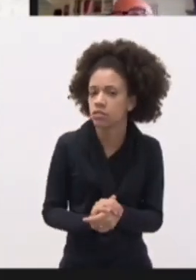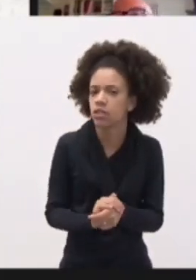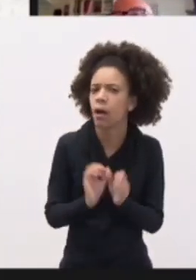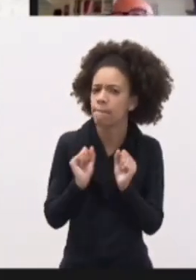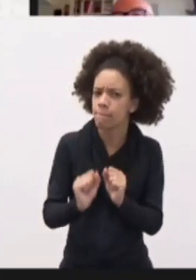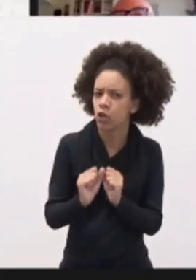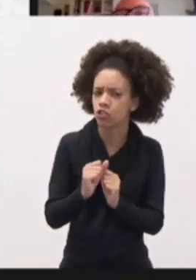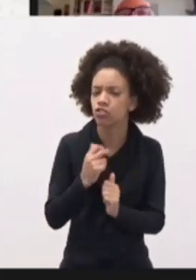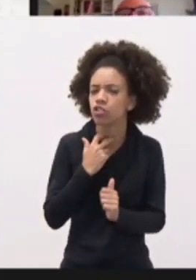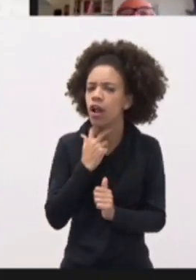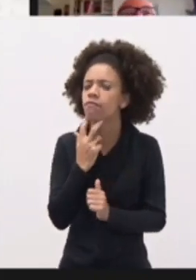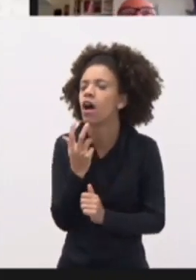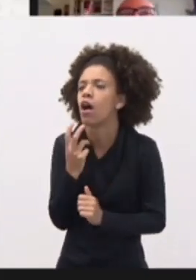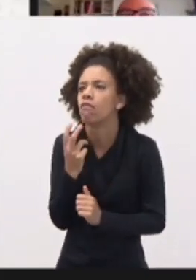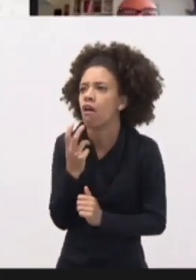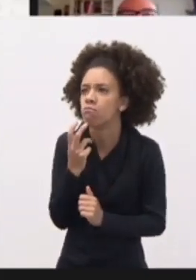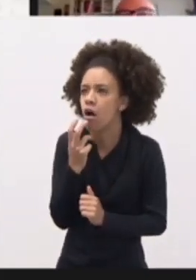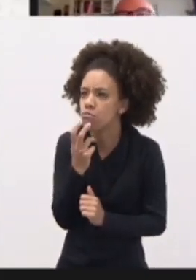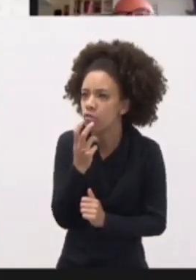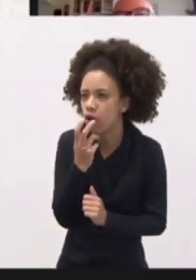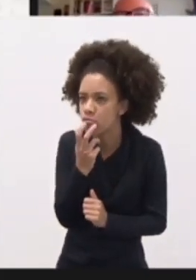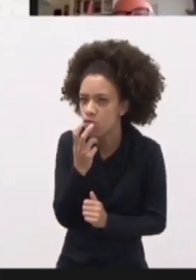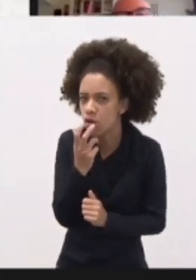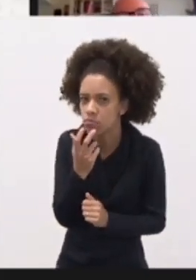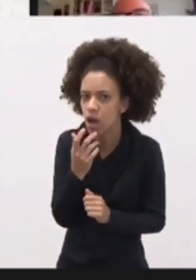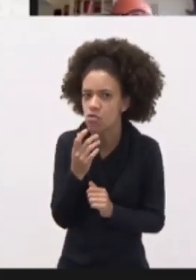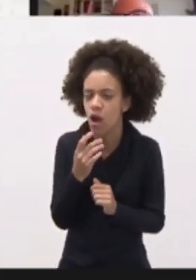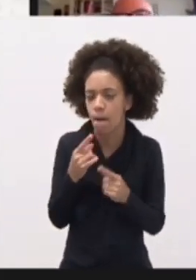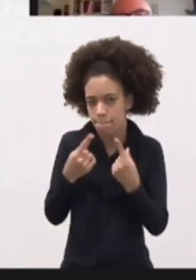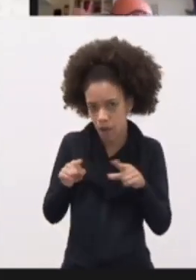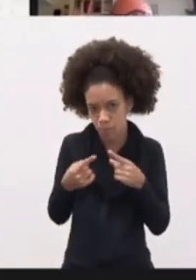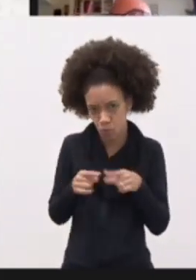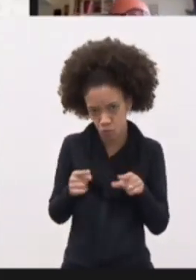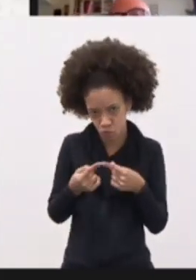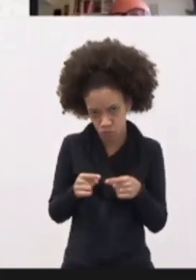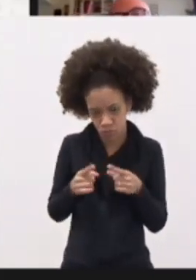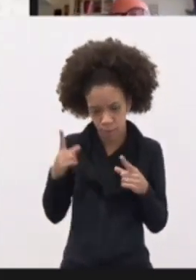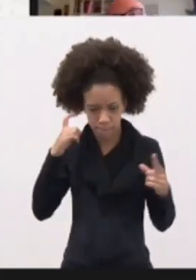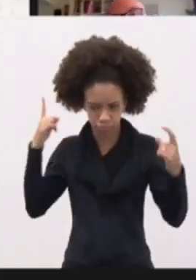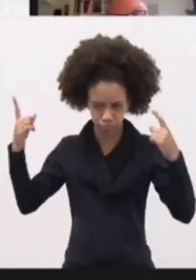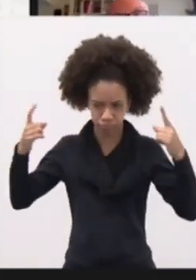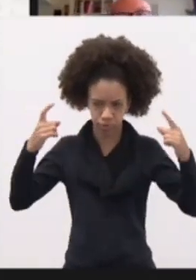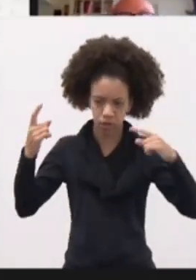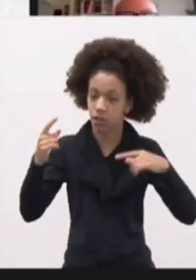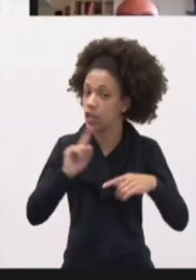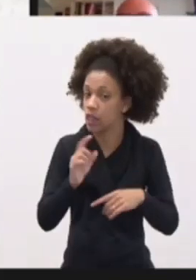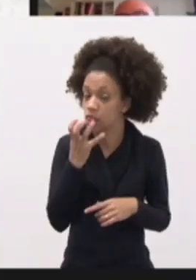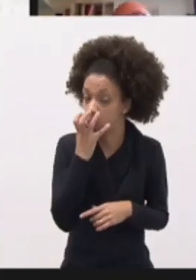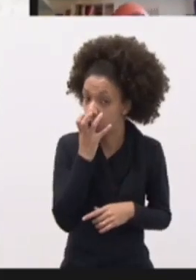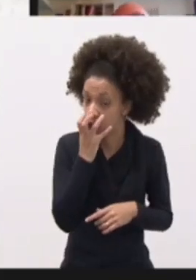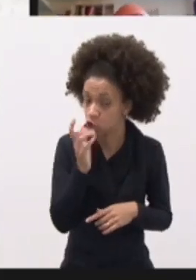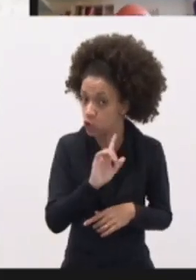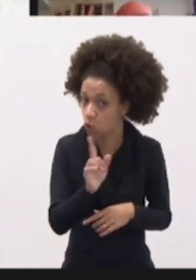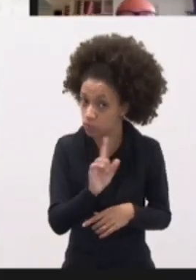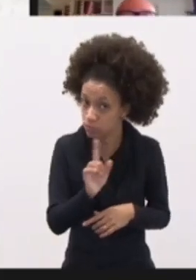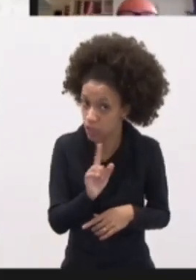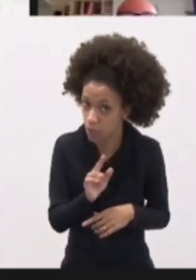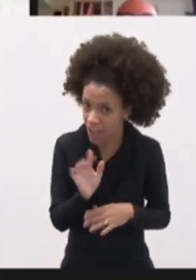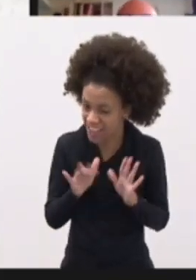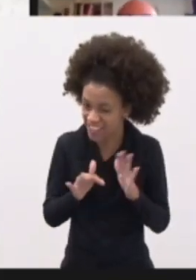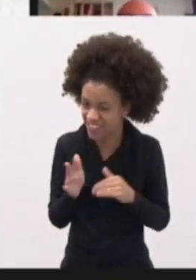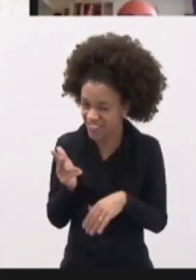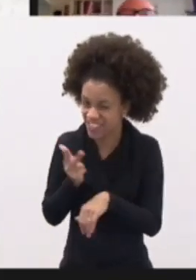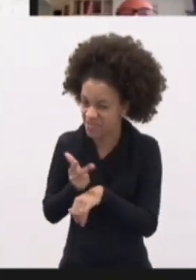sua voz, colocar uma música de fundo, né? Se quiser colocar uns outros barulhinhos, tal, só não põe o cachorro que nem eu faço às vezes nas minhas lives